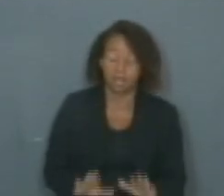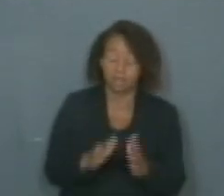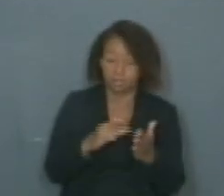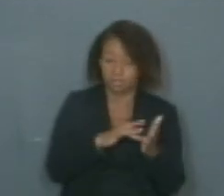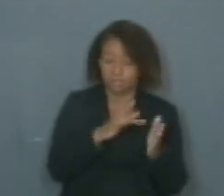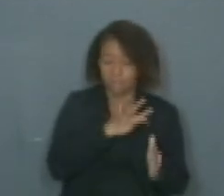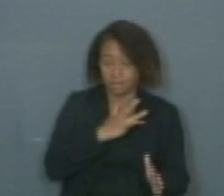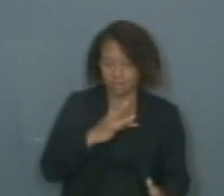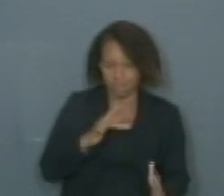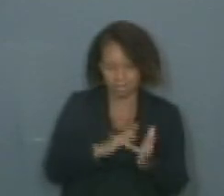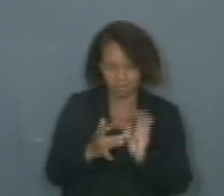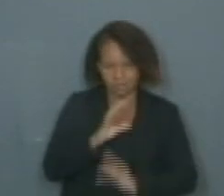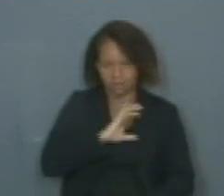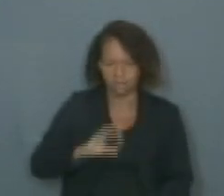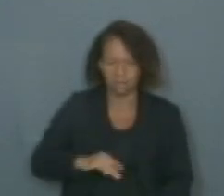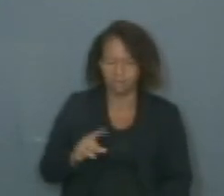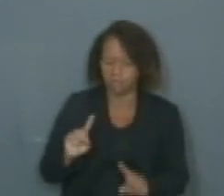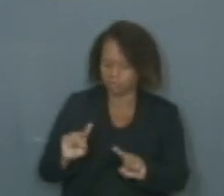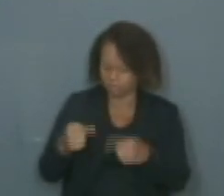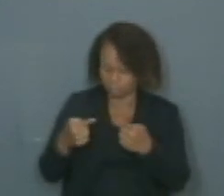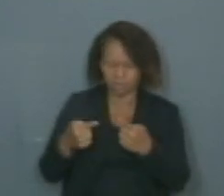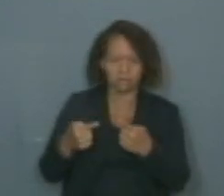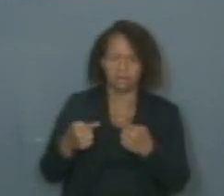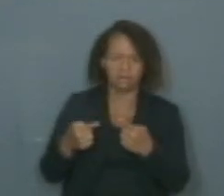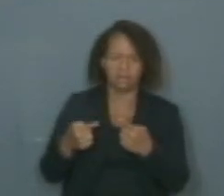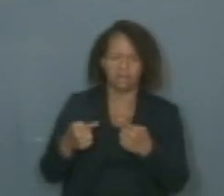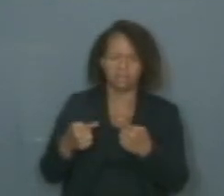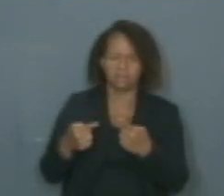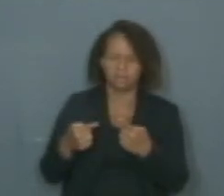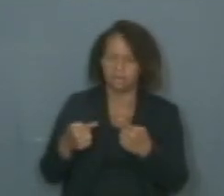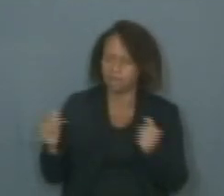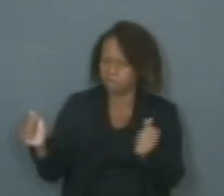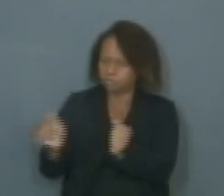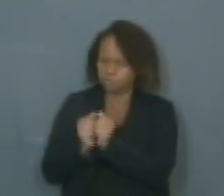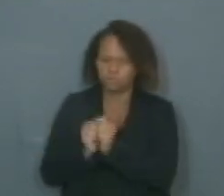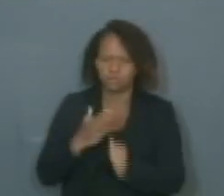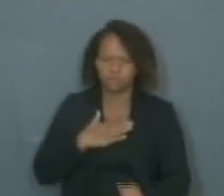mas quem não é contra nós, é por nós.